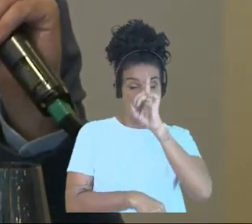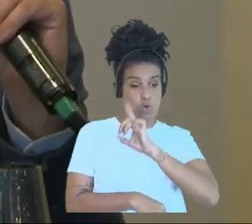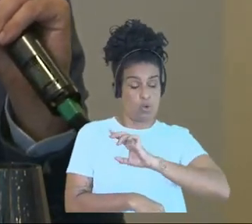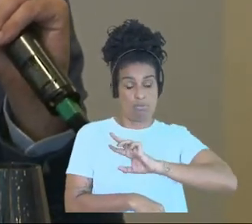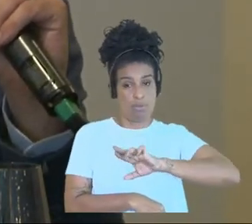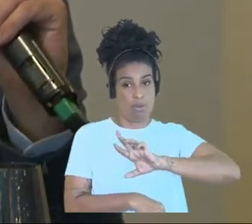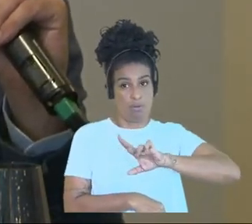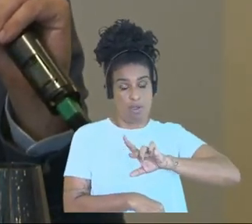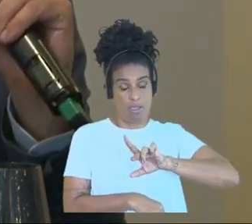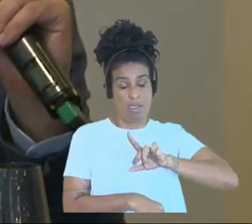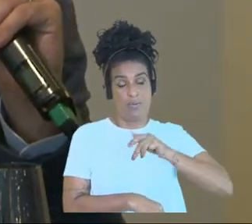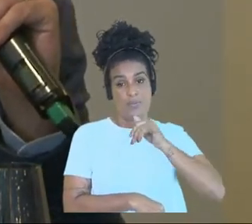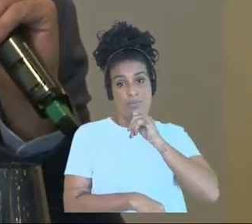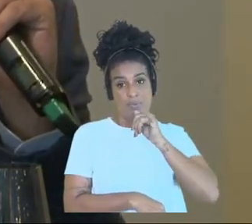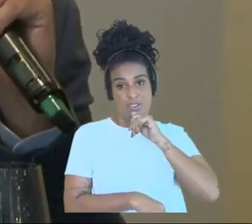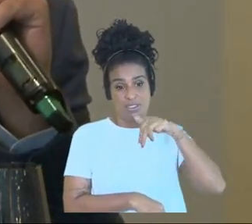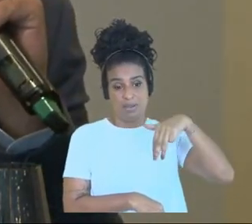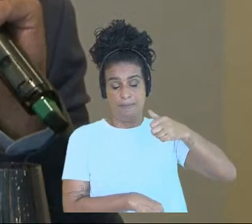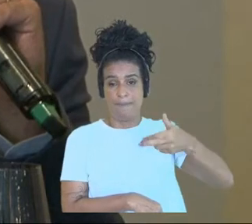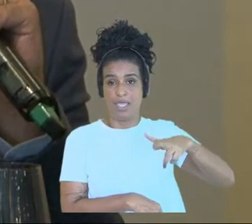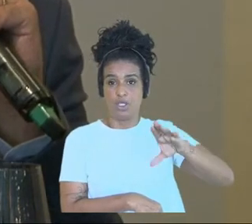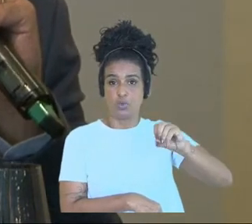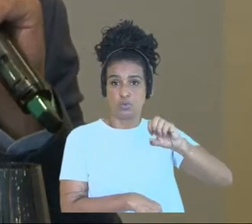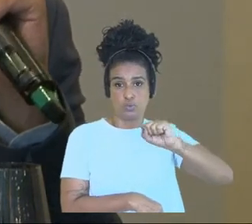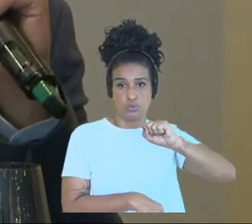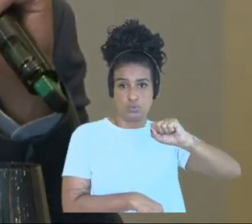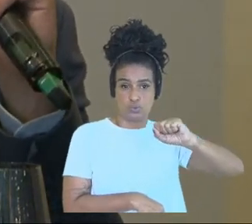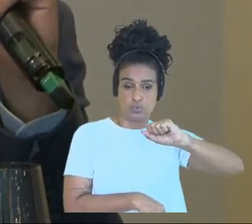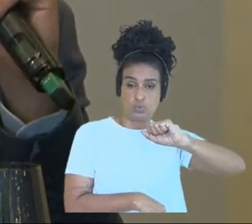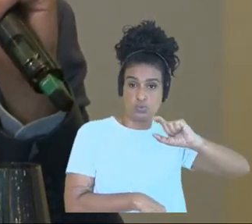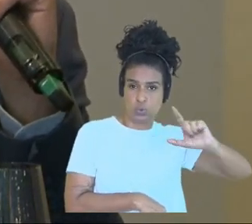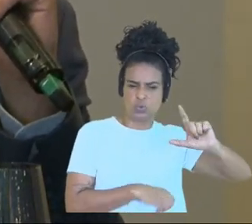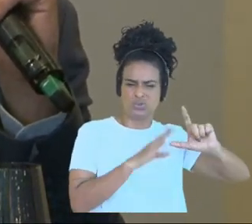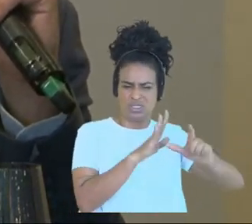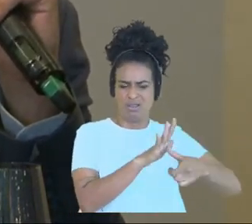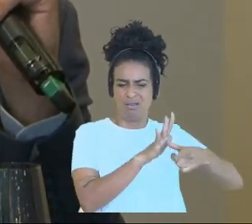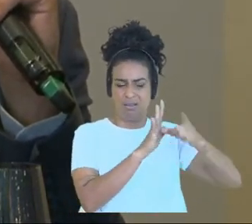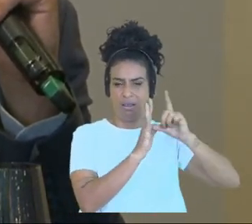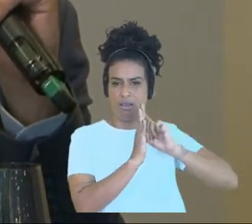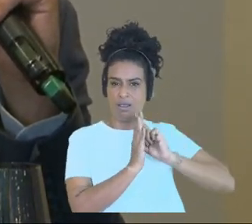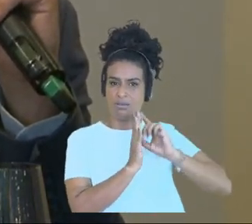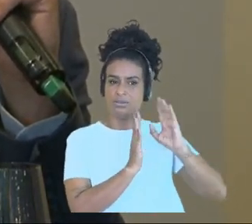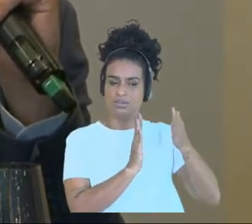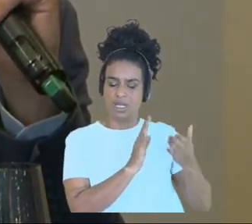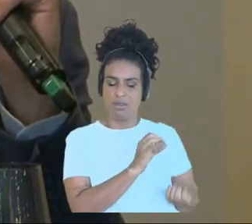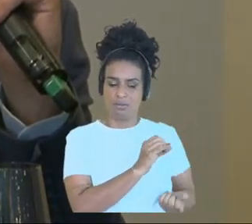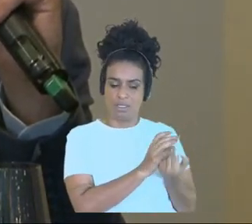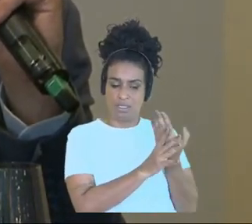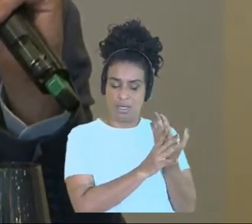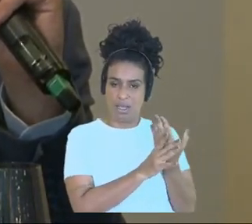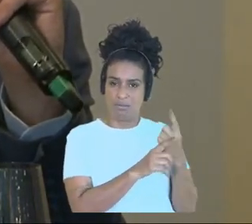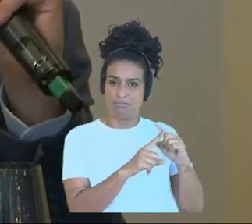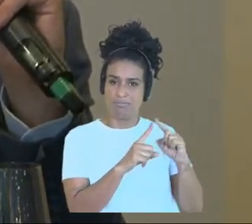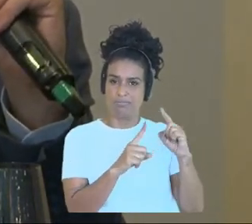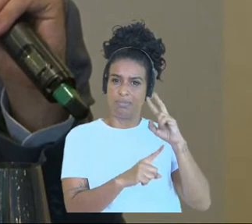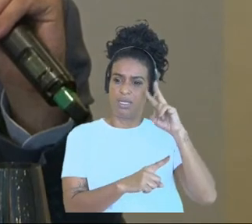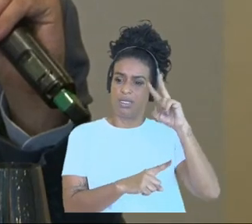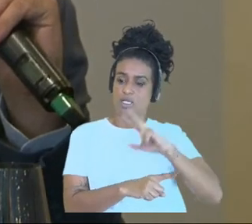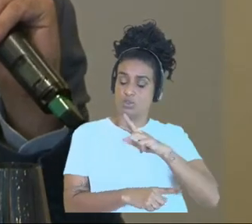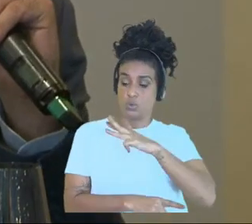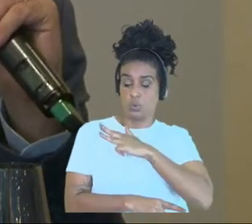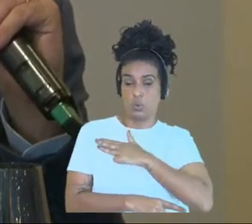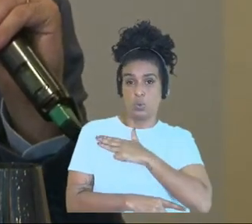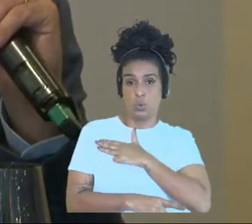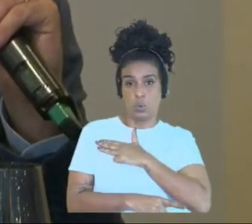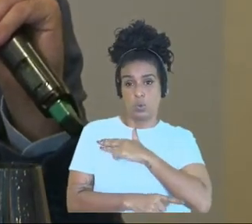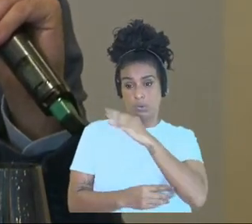Mercosul já tinha sido criado 12 anos antes de o Lula tomar posse, mas o Lula investiu